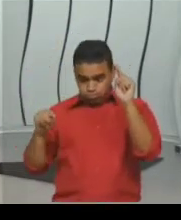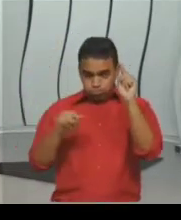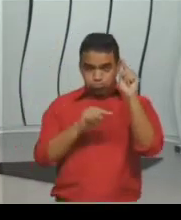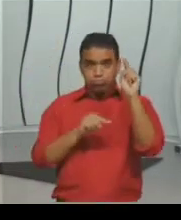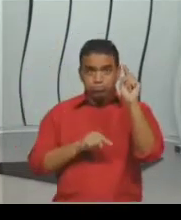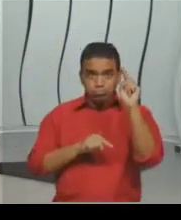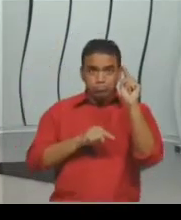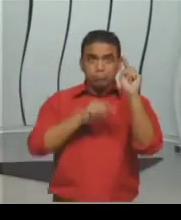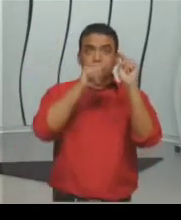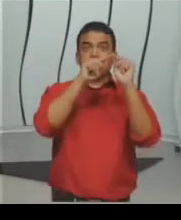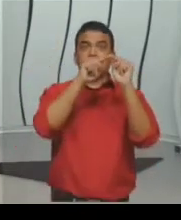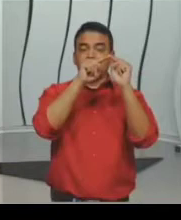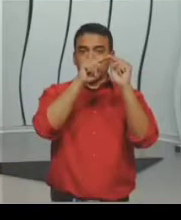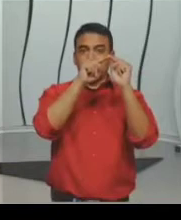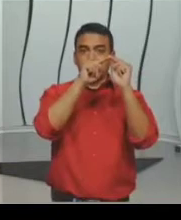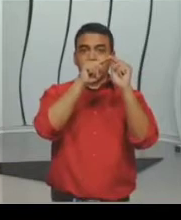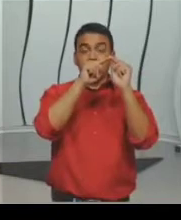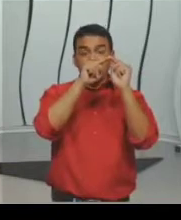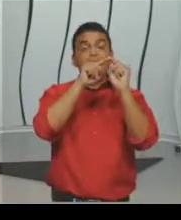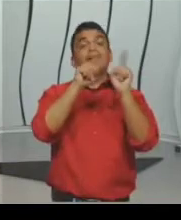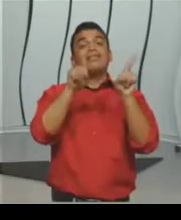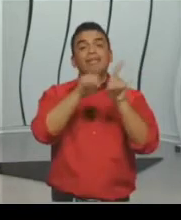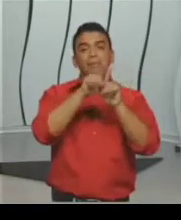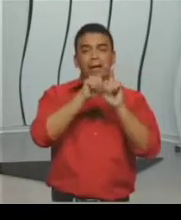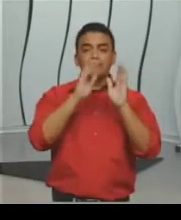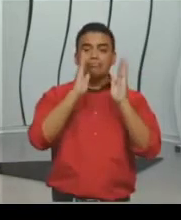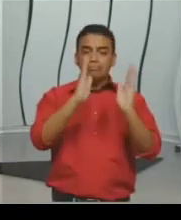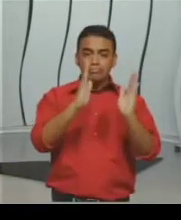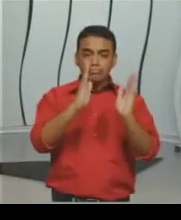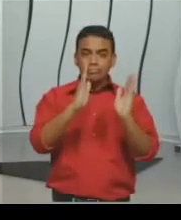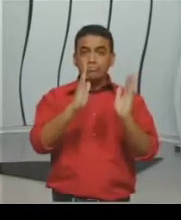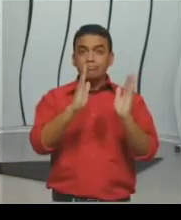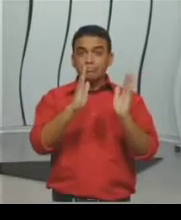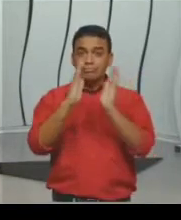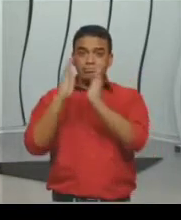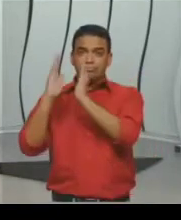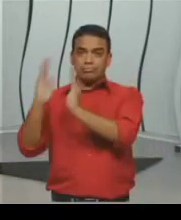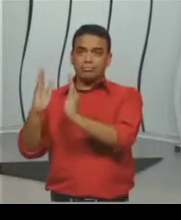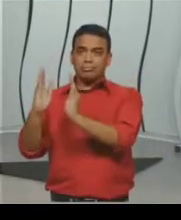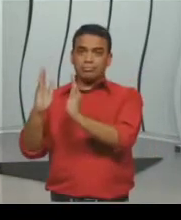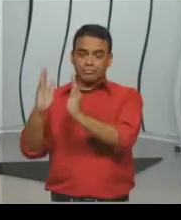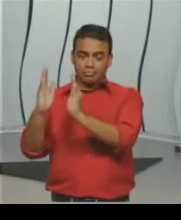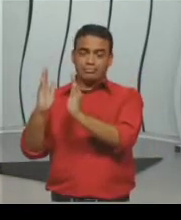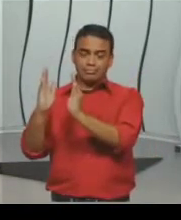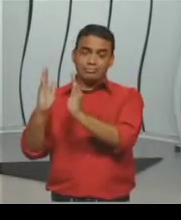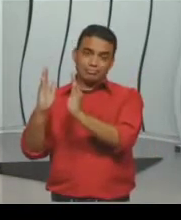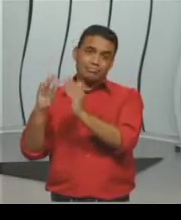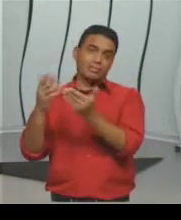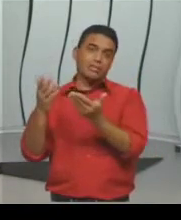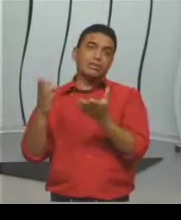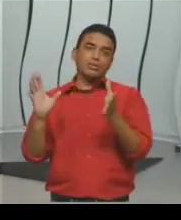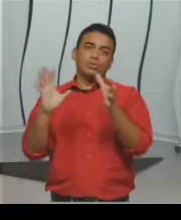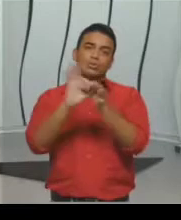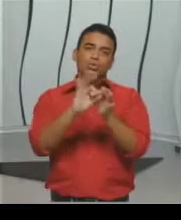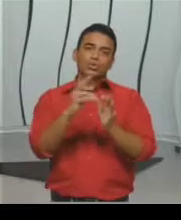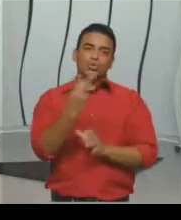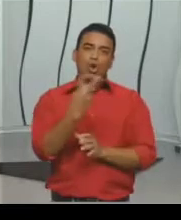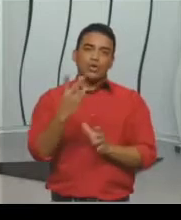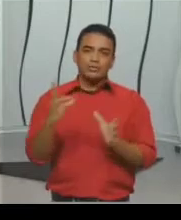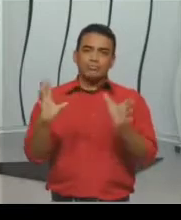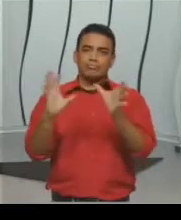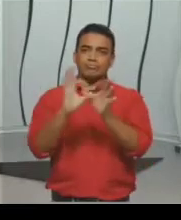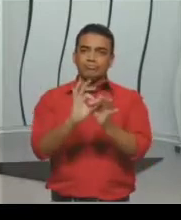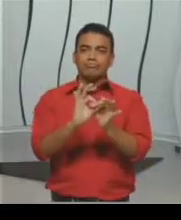esses condutores ligados em paralelo, quanto ligados em série também. Então, é aquele cujos componentes estão